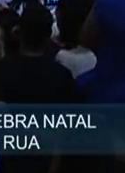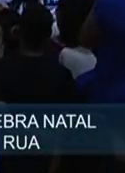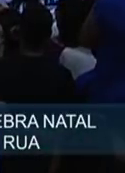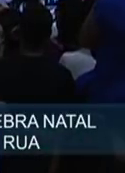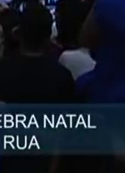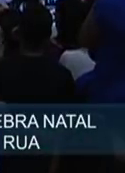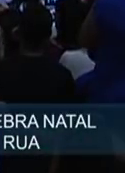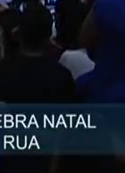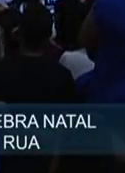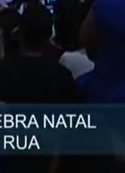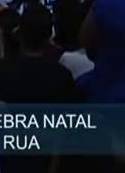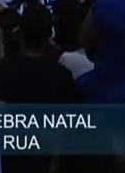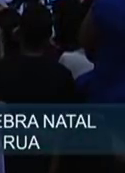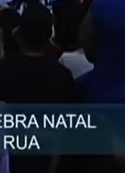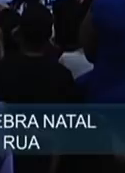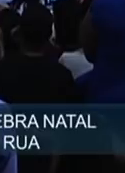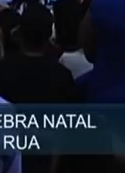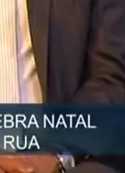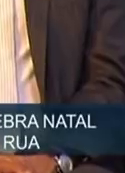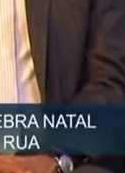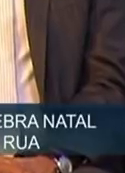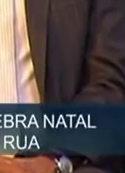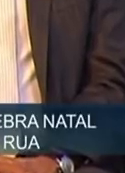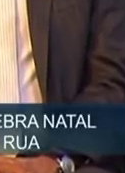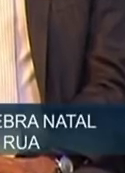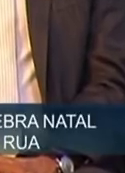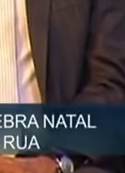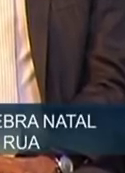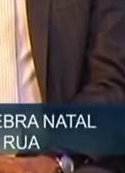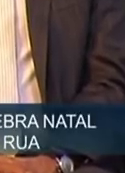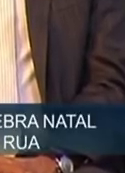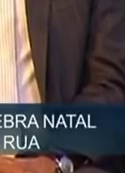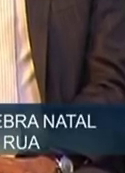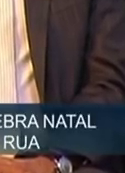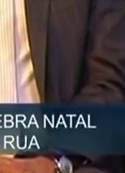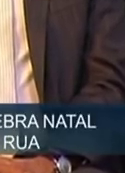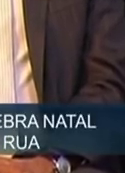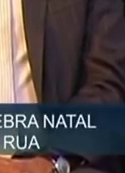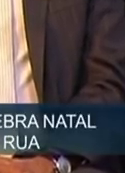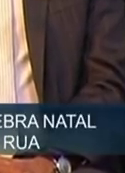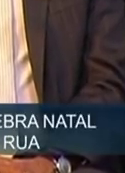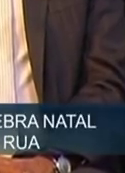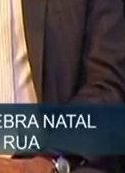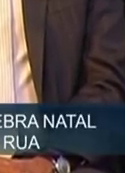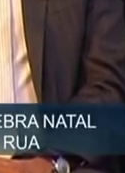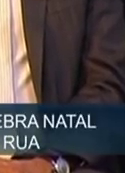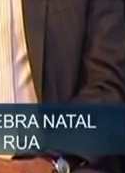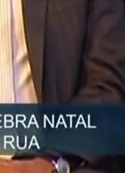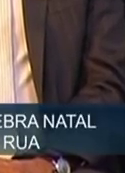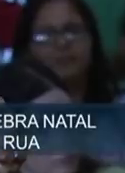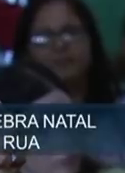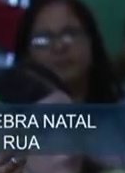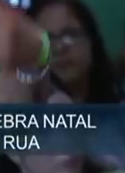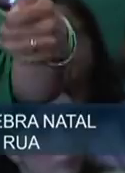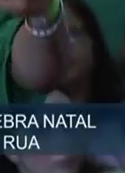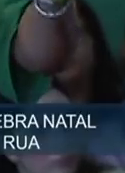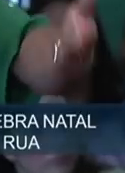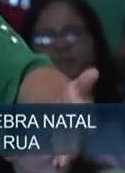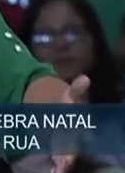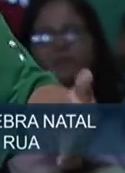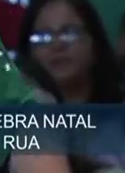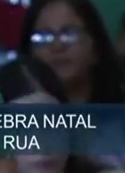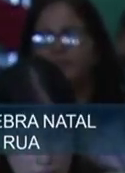a continuação da presidenta Dilma, da continuação também do seu governo. Deve